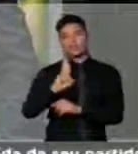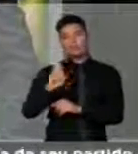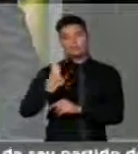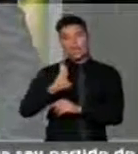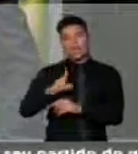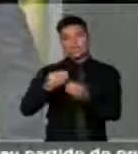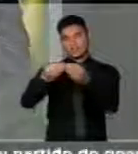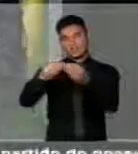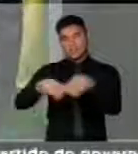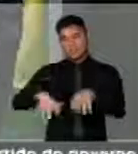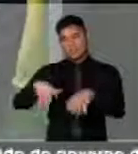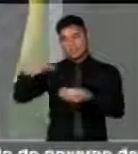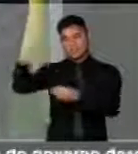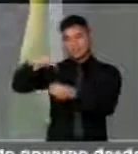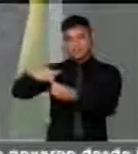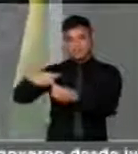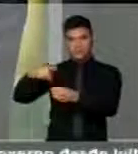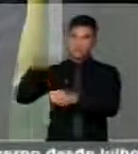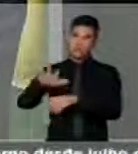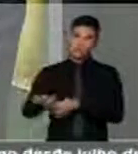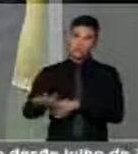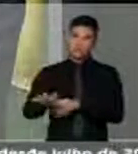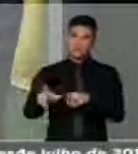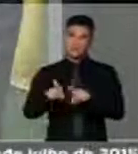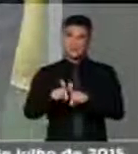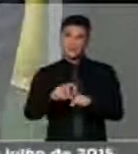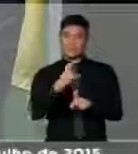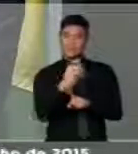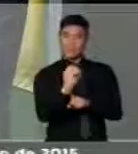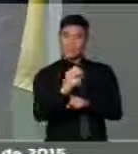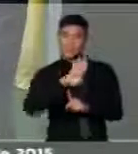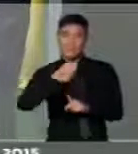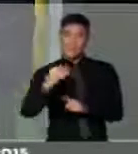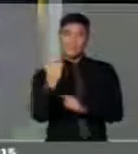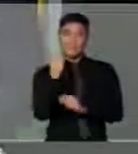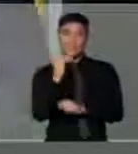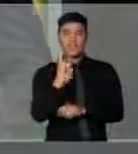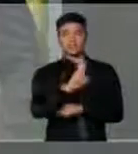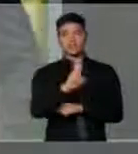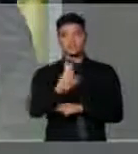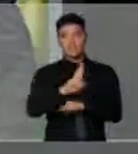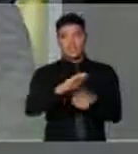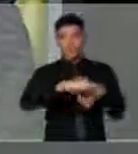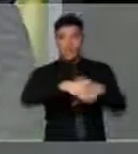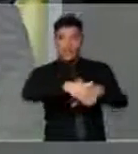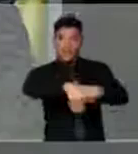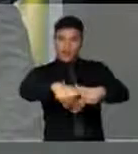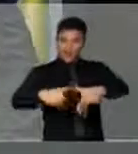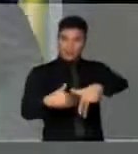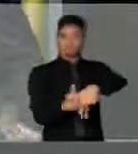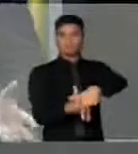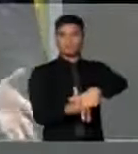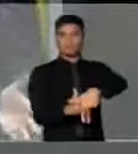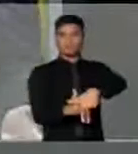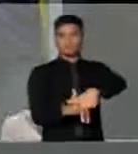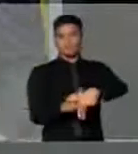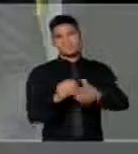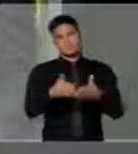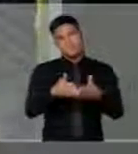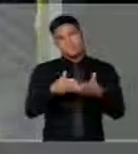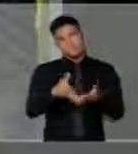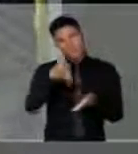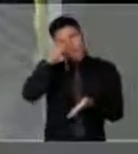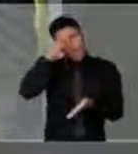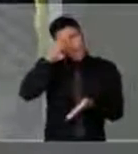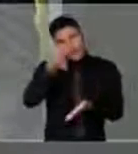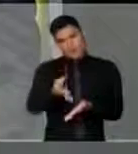Petrobras. É pelos 50 bilhões de reais que os senhores roubaram através do Petrolão. Coloque a mão na consciência.